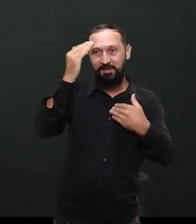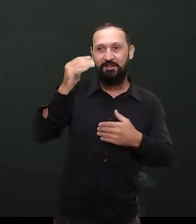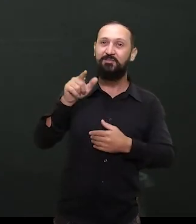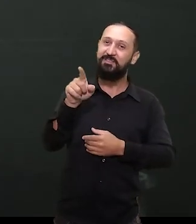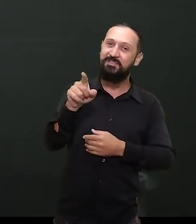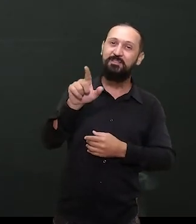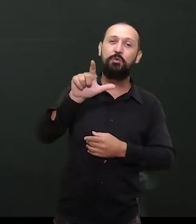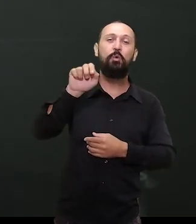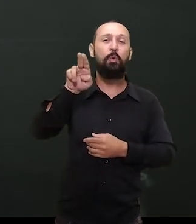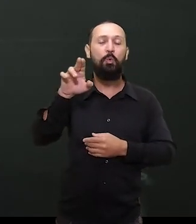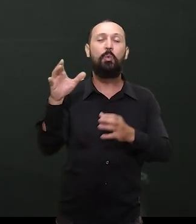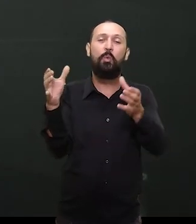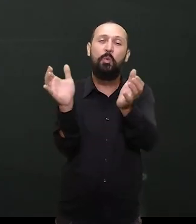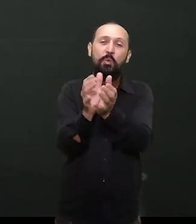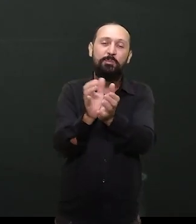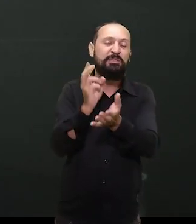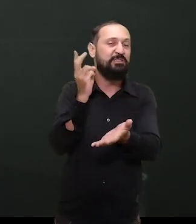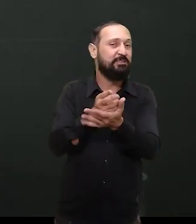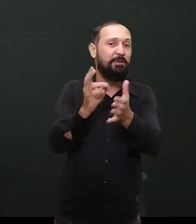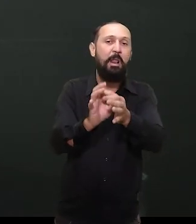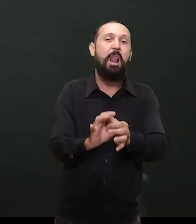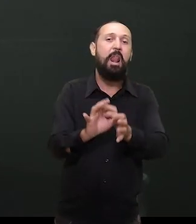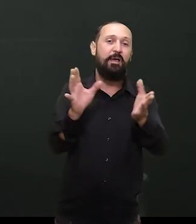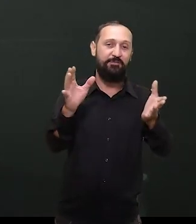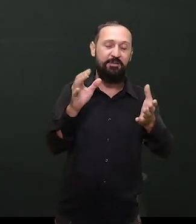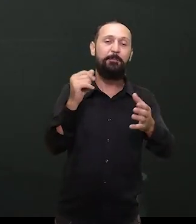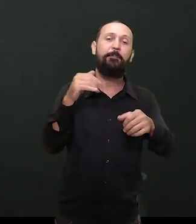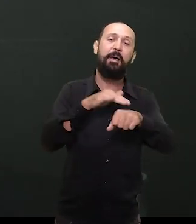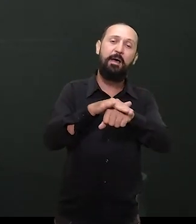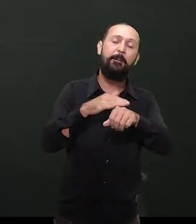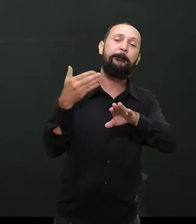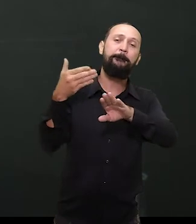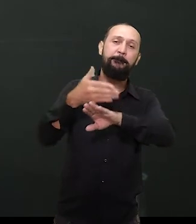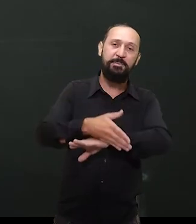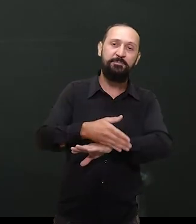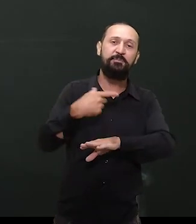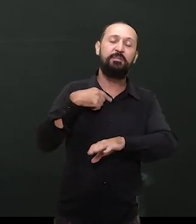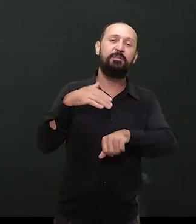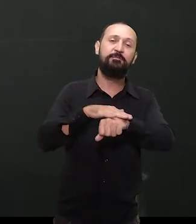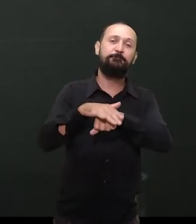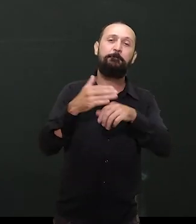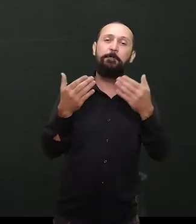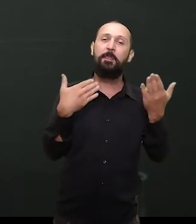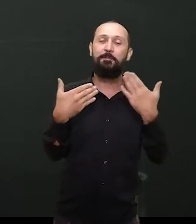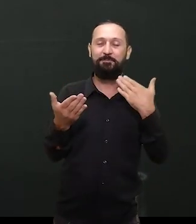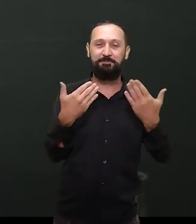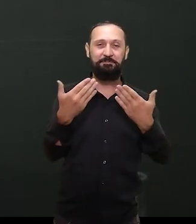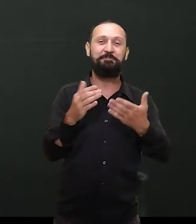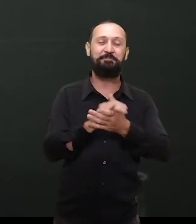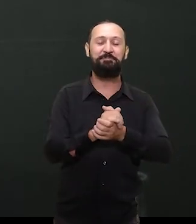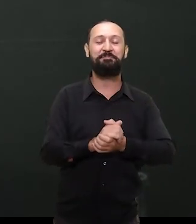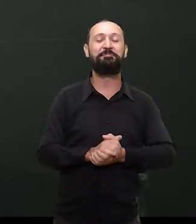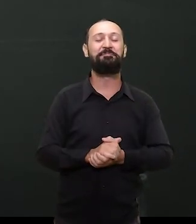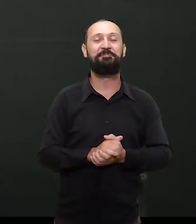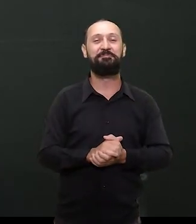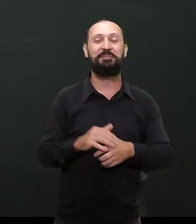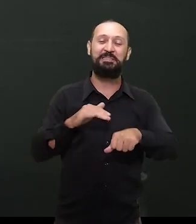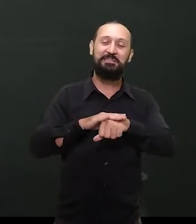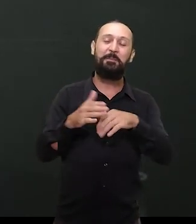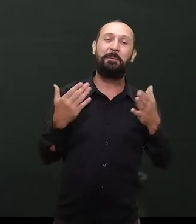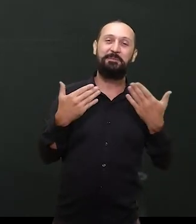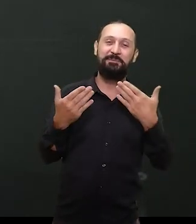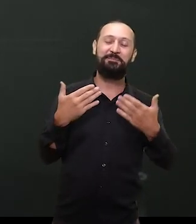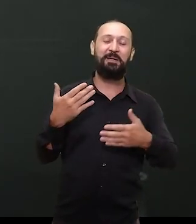você Lu a todos da sua equipe estamos sempre à disposição para comparecer e bater esse essa